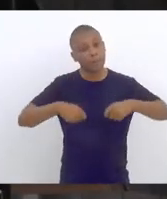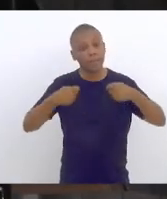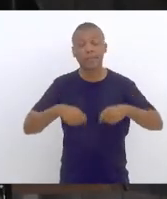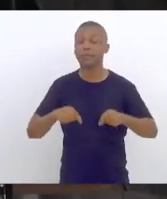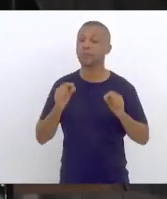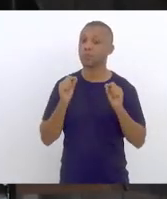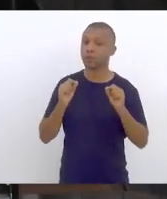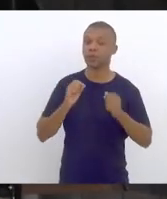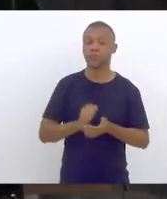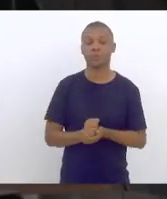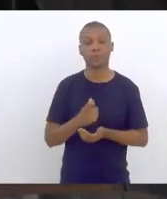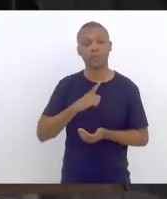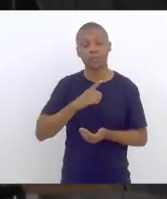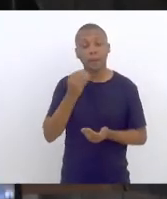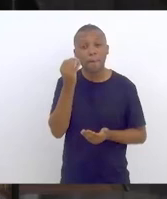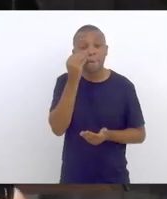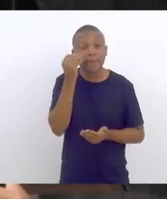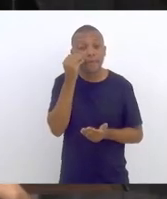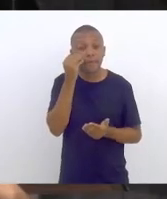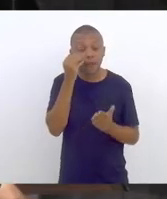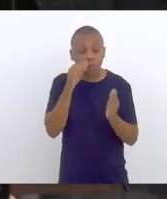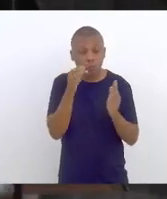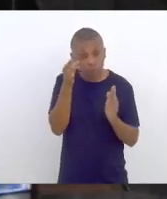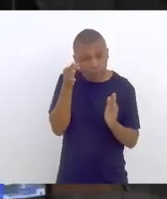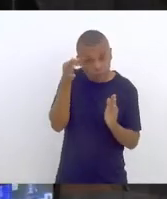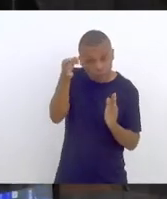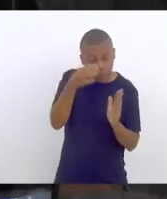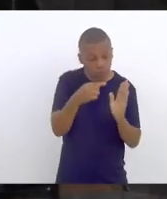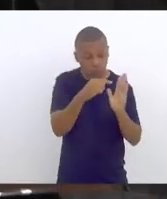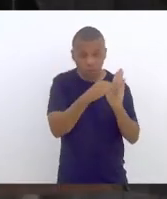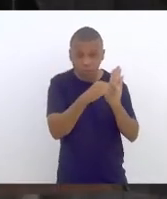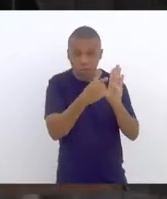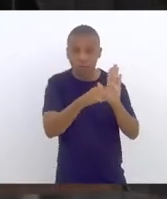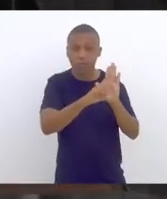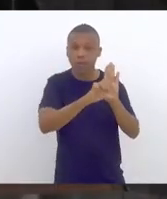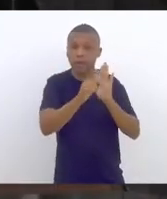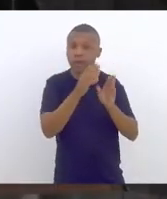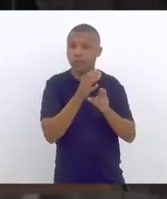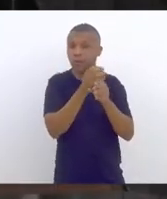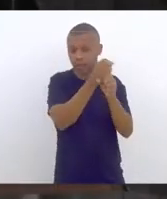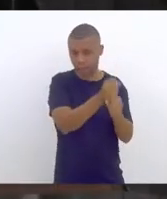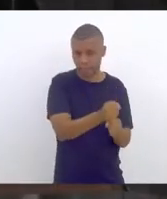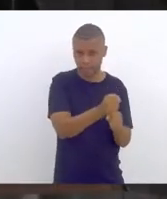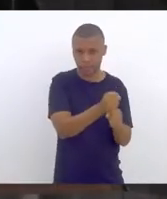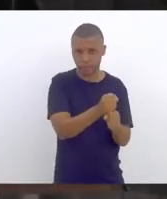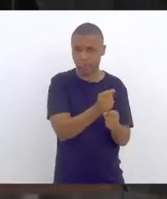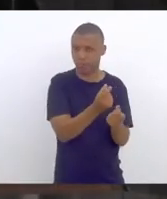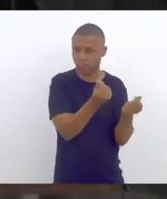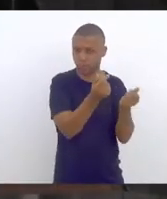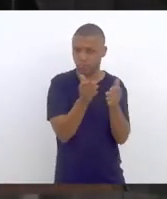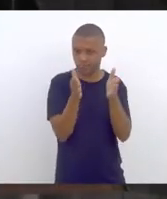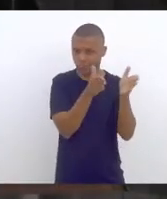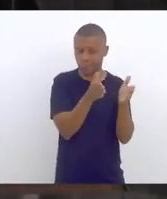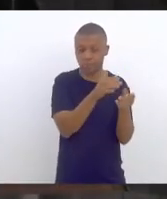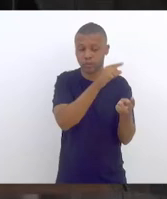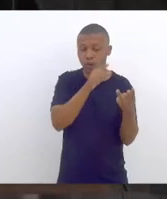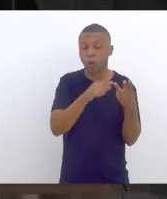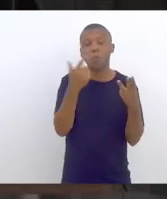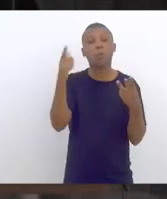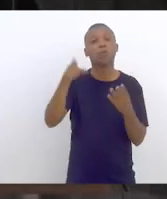que haja previsão no orçamento segundo portanto segundo top é também outra outro compromisso de campanha importante do Lula